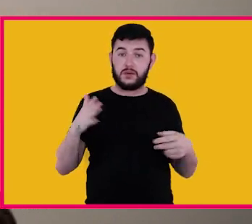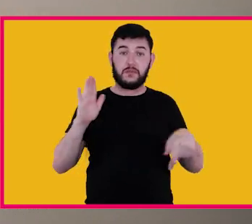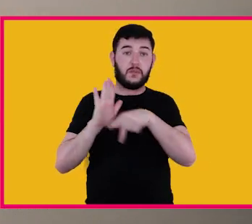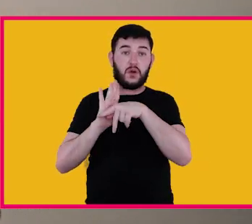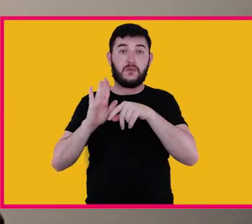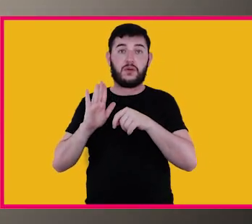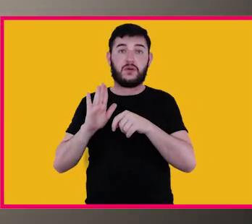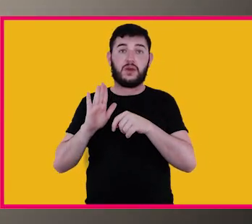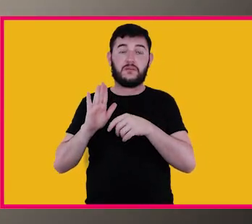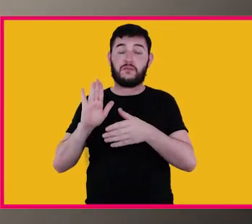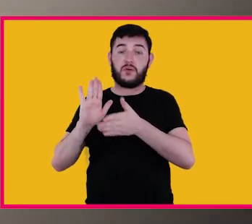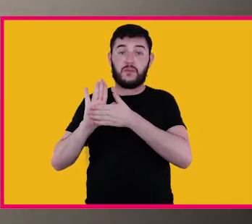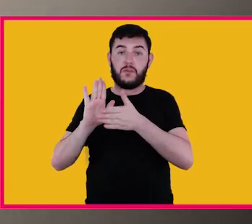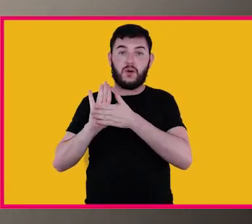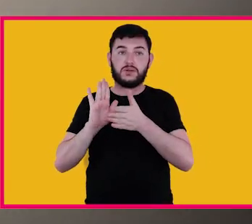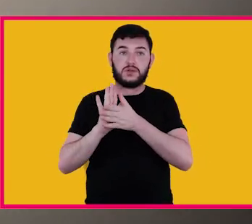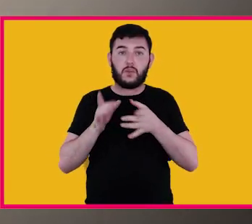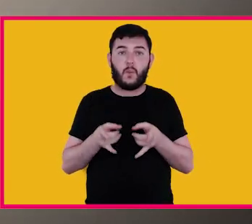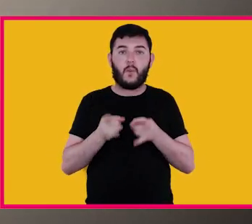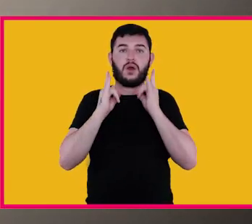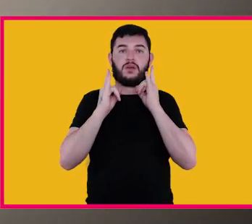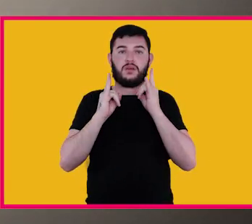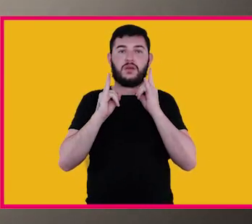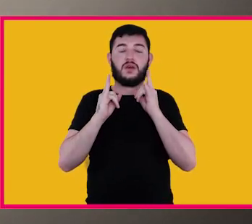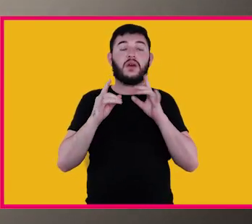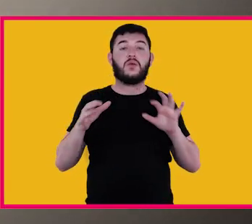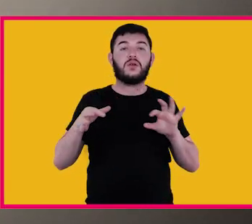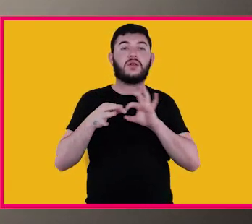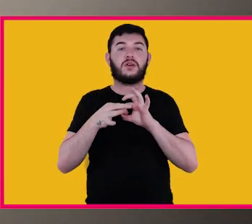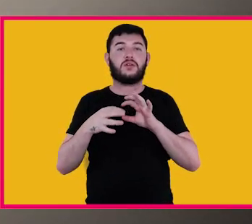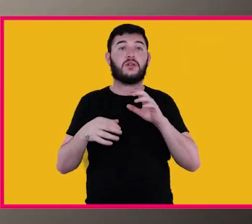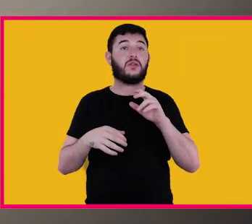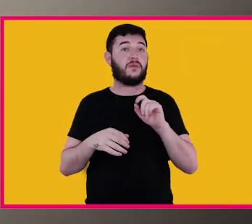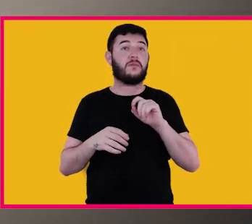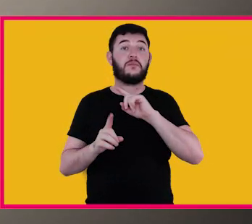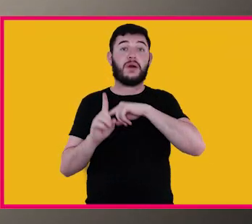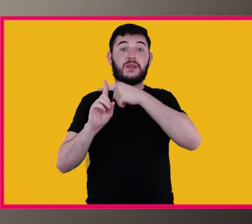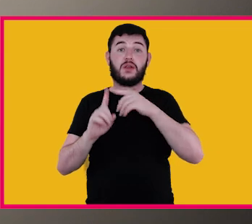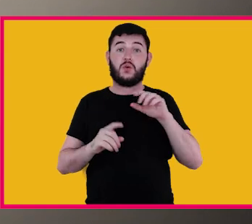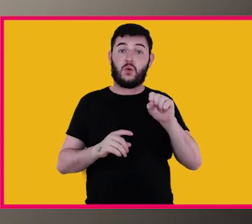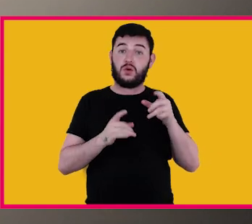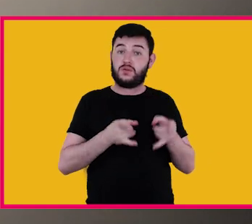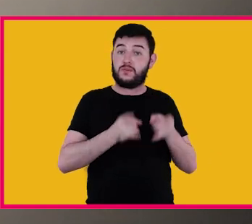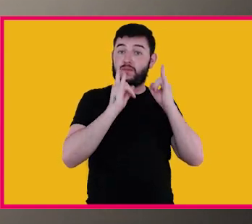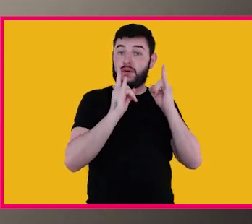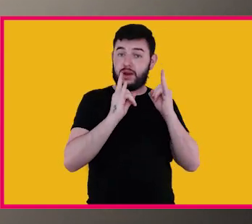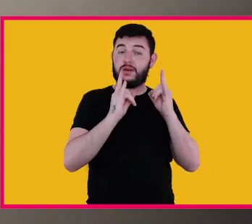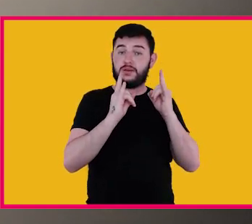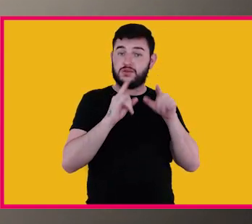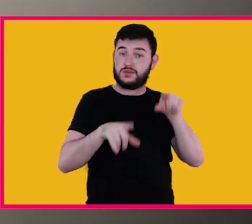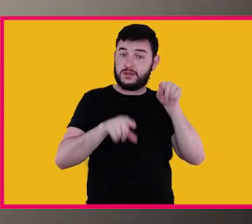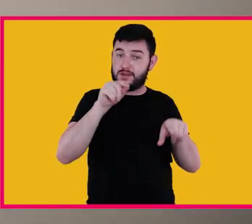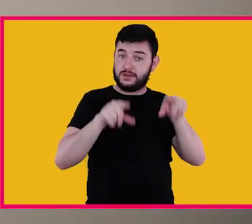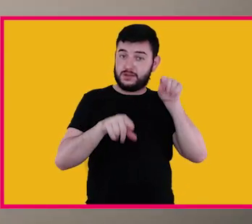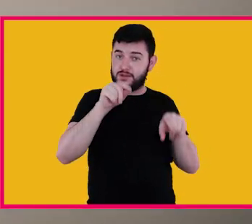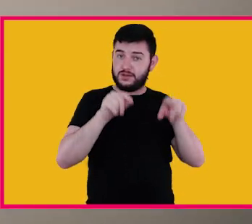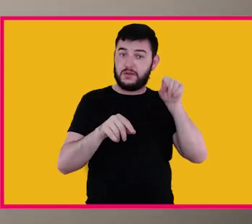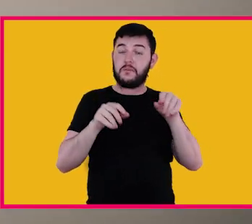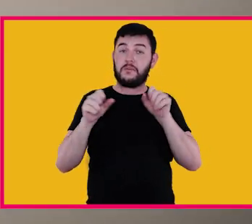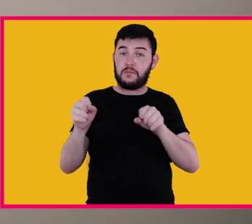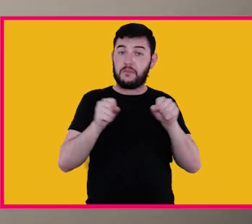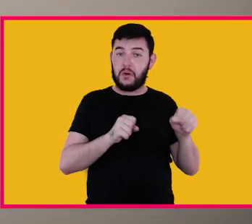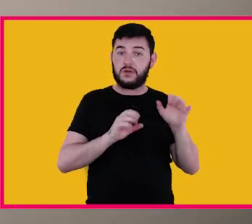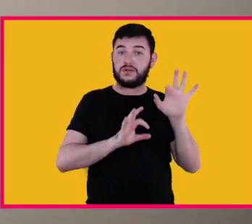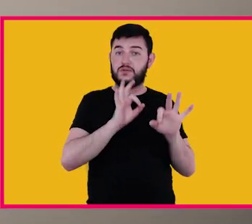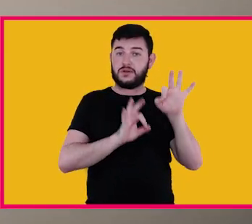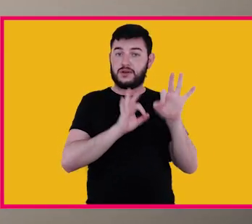de projetos do céu. Então esses itens, juntamente com os 8 mobiliários eletivos edificados, formam a parte programática que pode ser escolhida